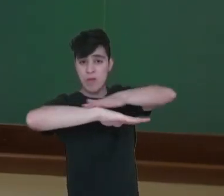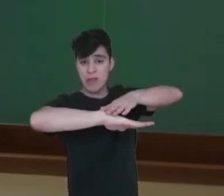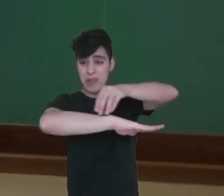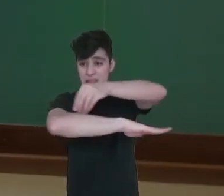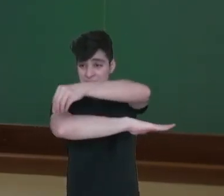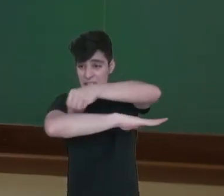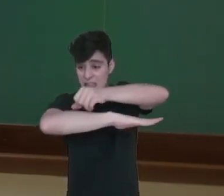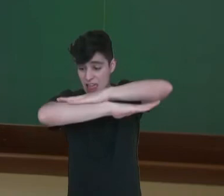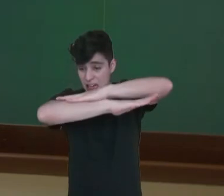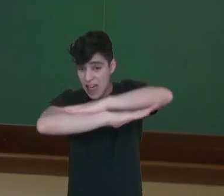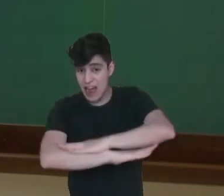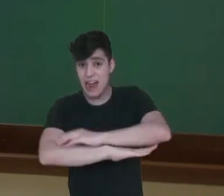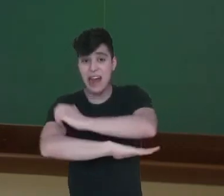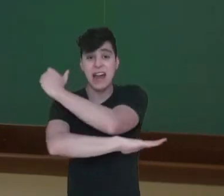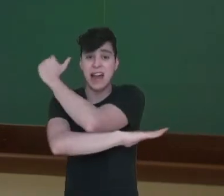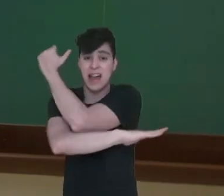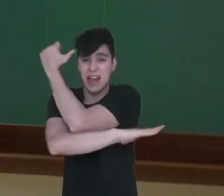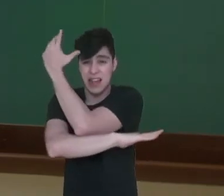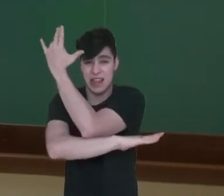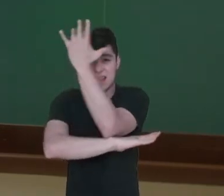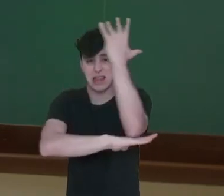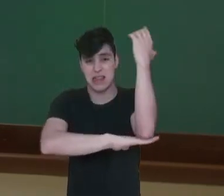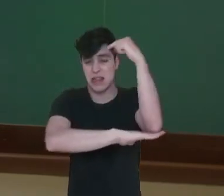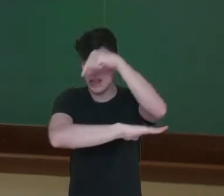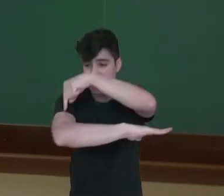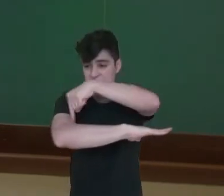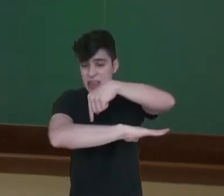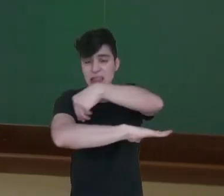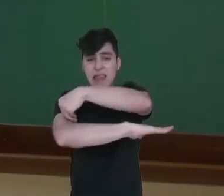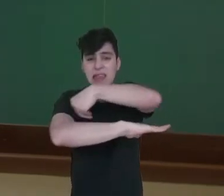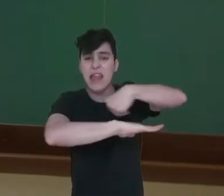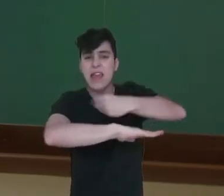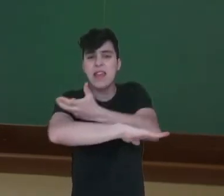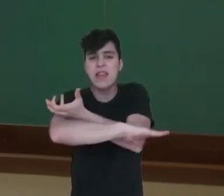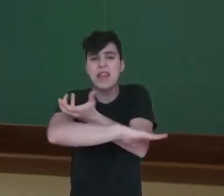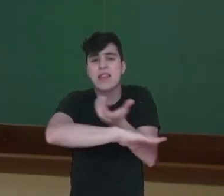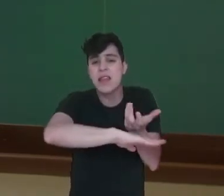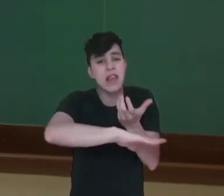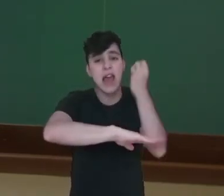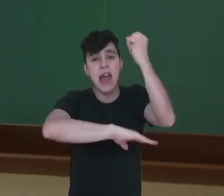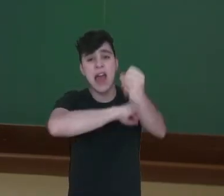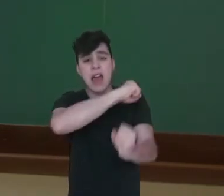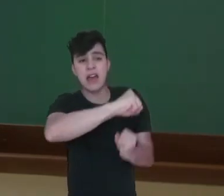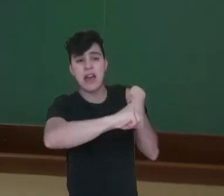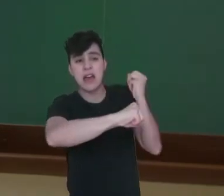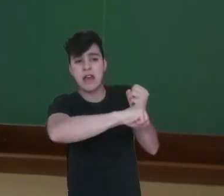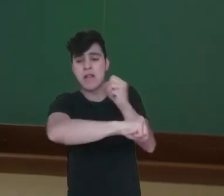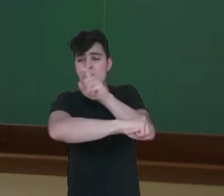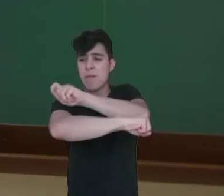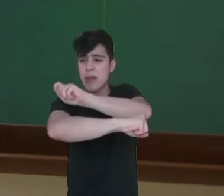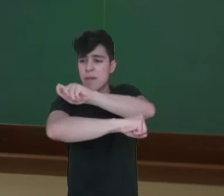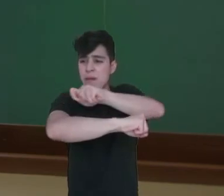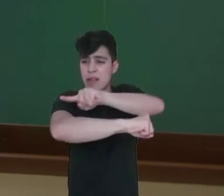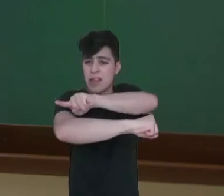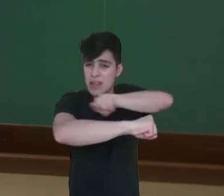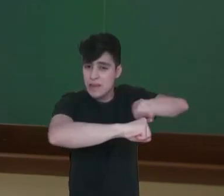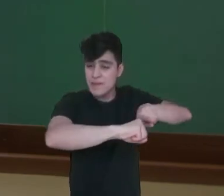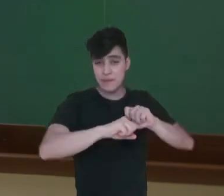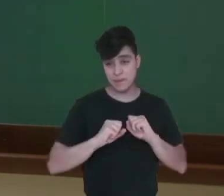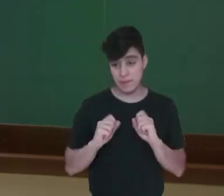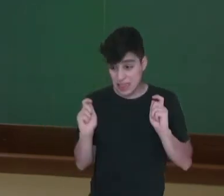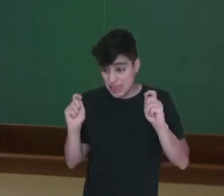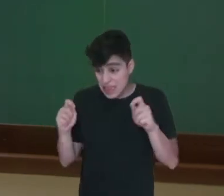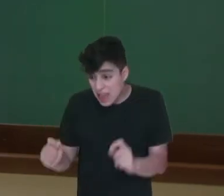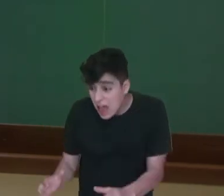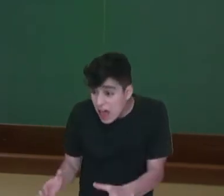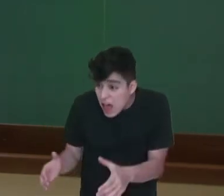que é ali uma área que permanece com o solo seco durante o ano todo, né? E as árvores podem atingir